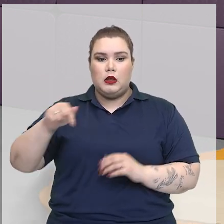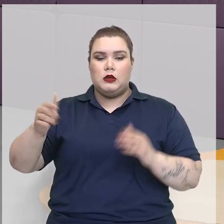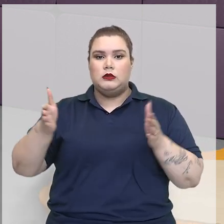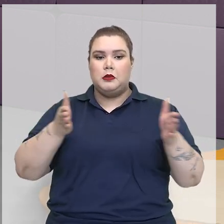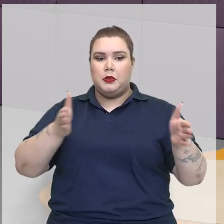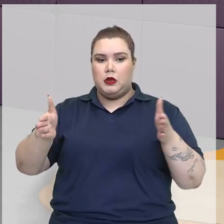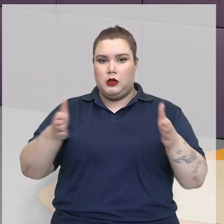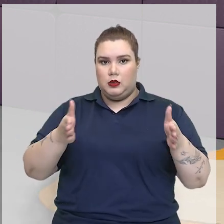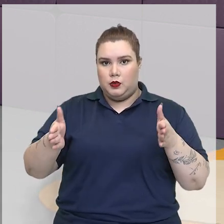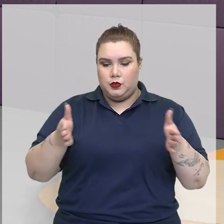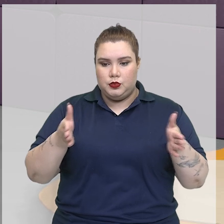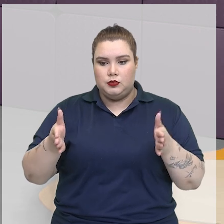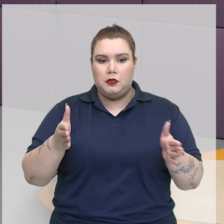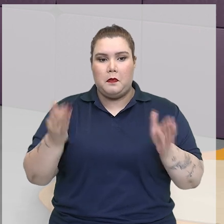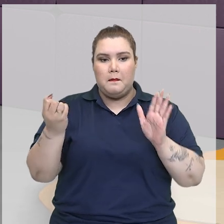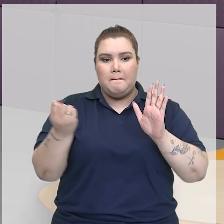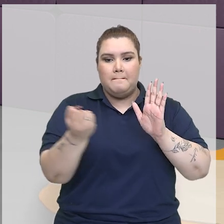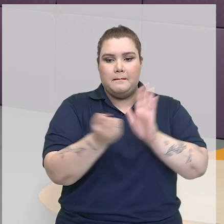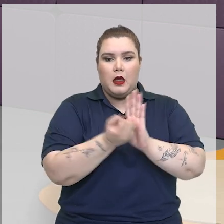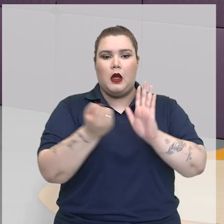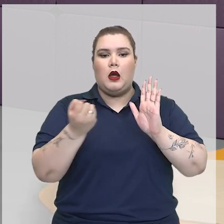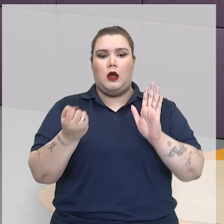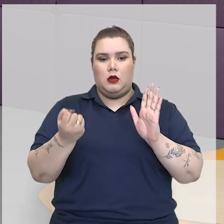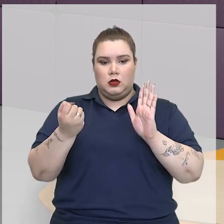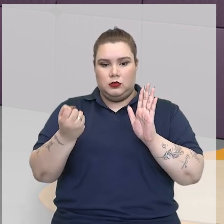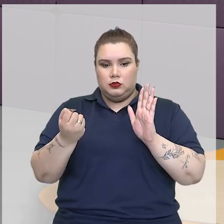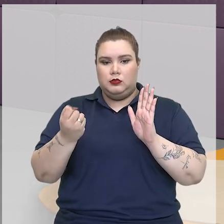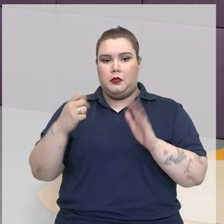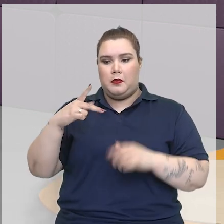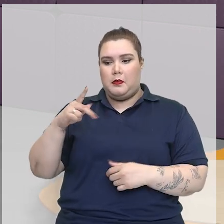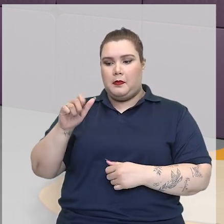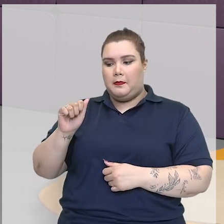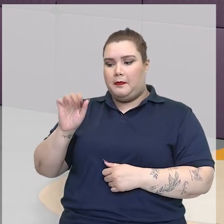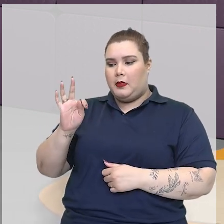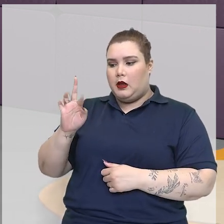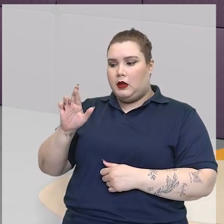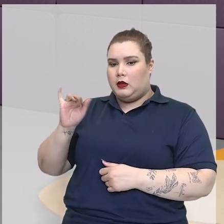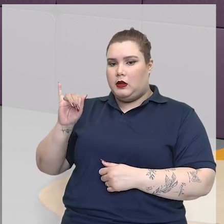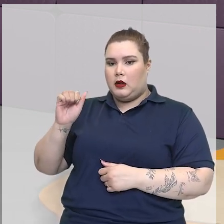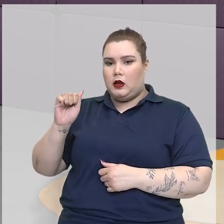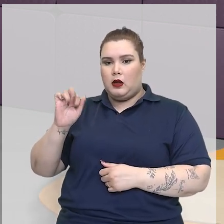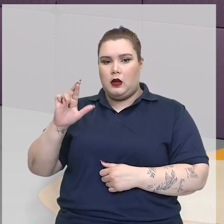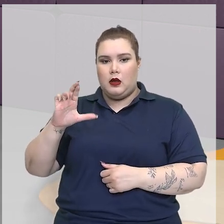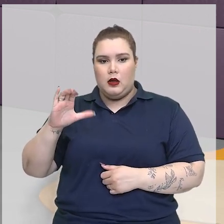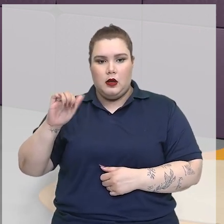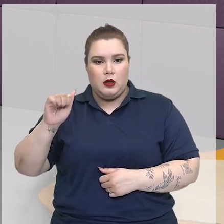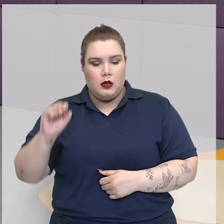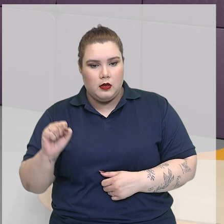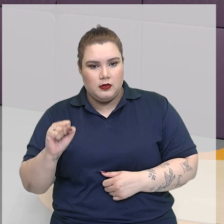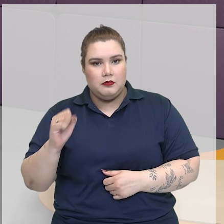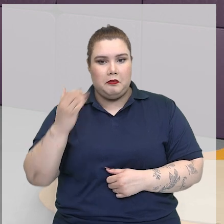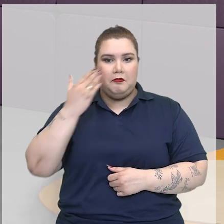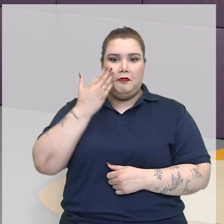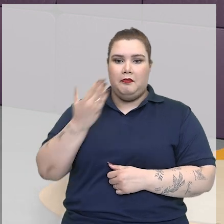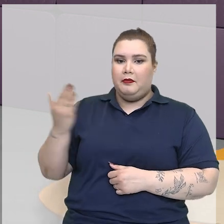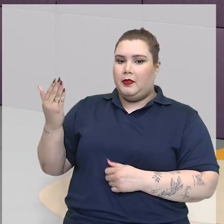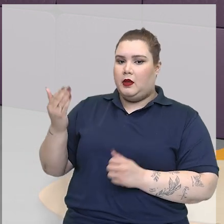período que foi marcado pelos patriarcas. Olha só quem está aqui com o